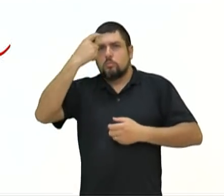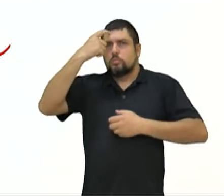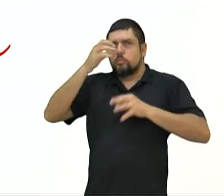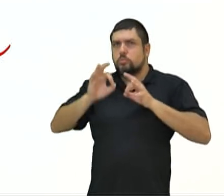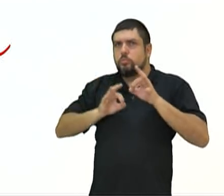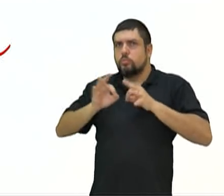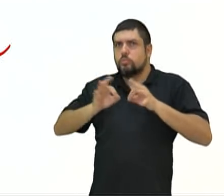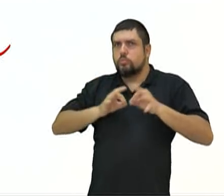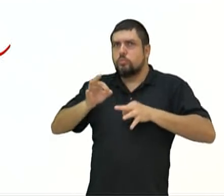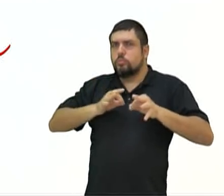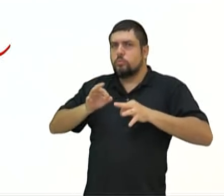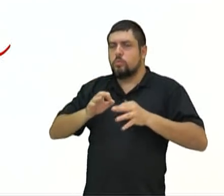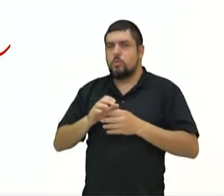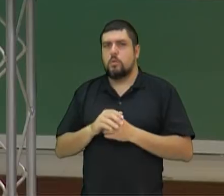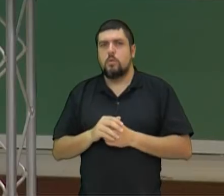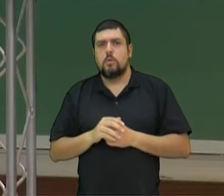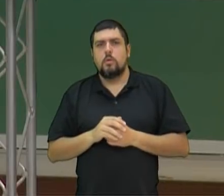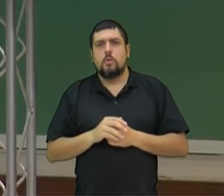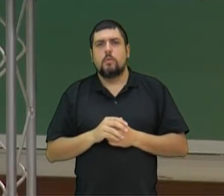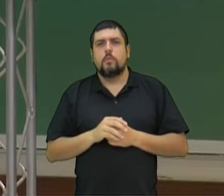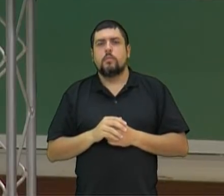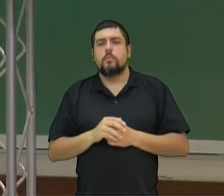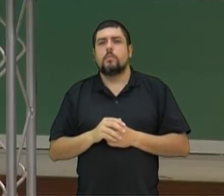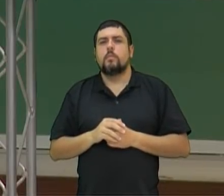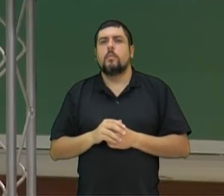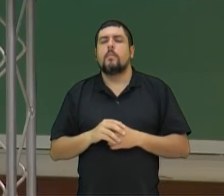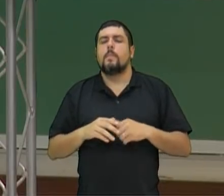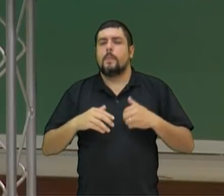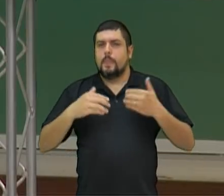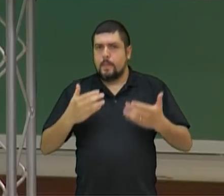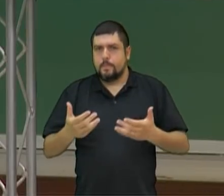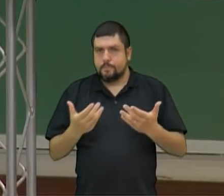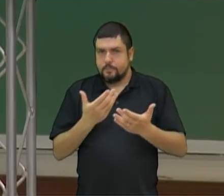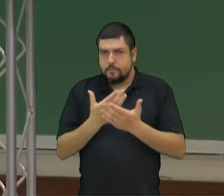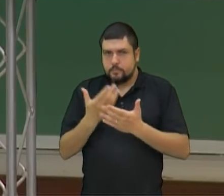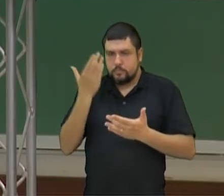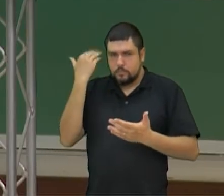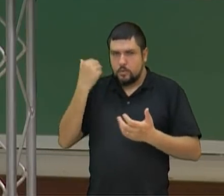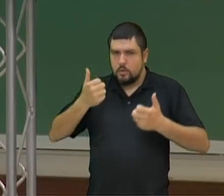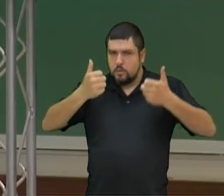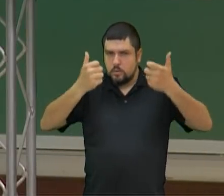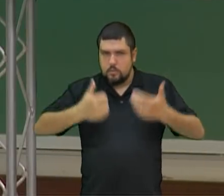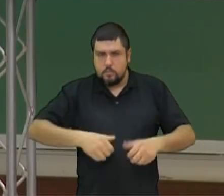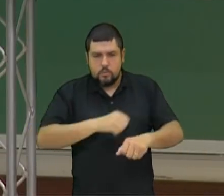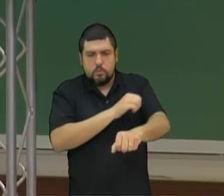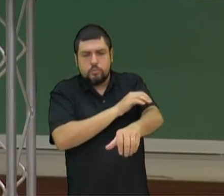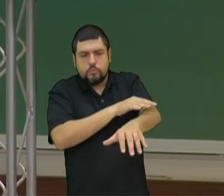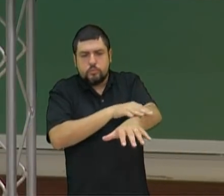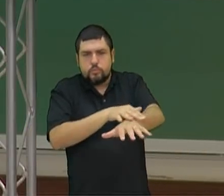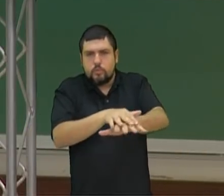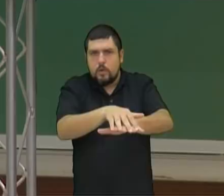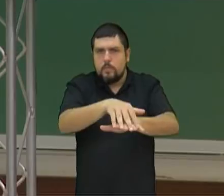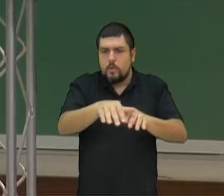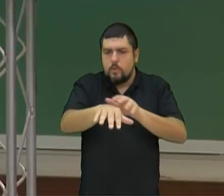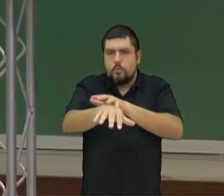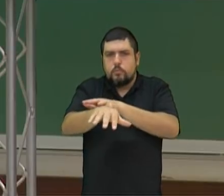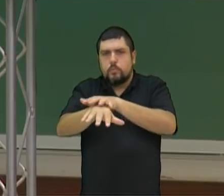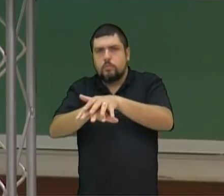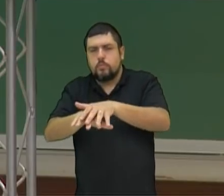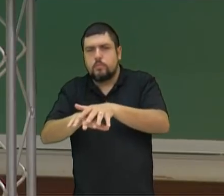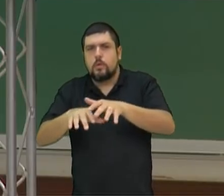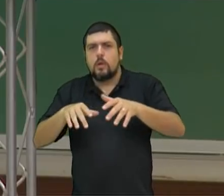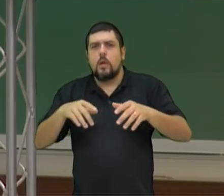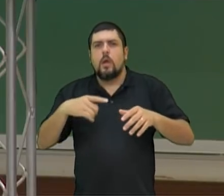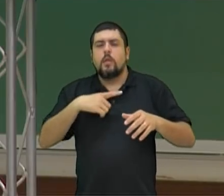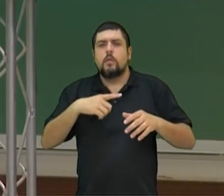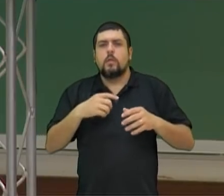aula passada, nós estávamos falando do sistema nervoso periférico e que tinha ações voluntárias